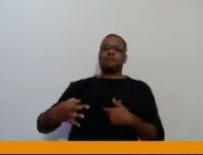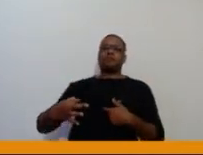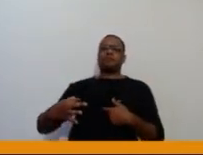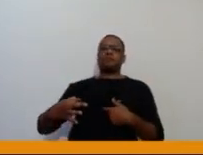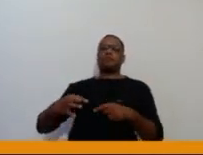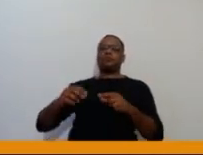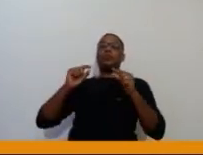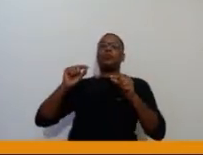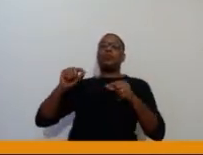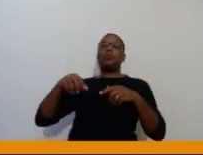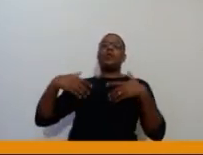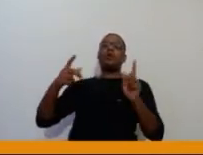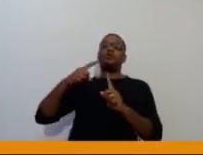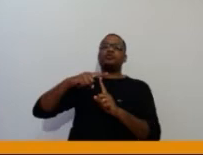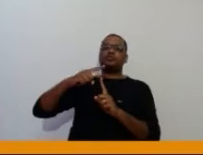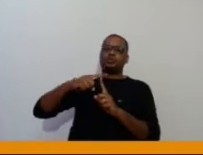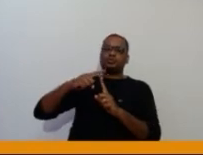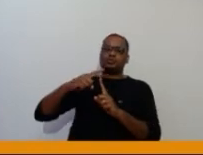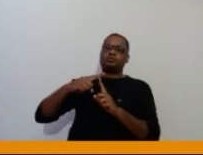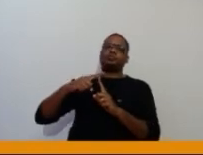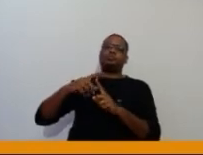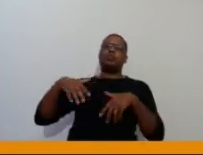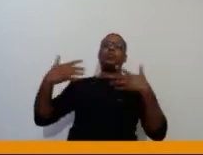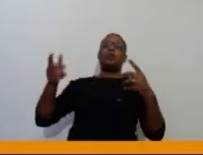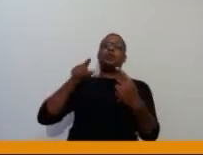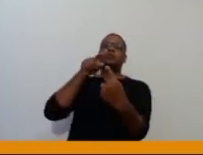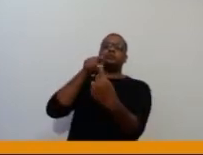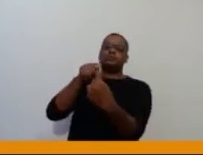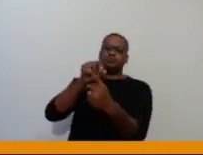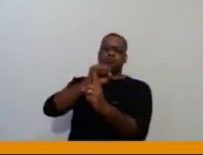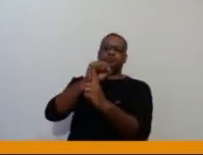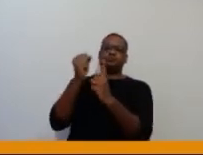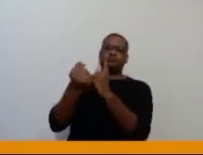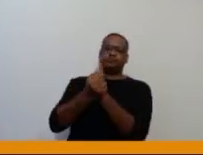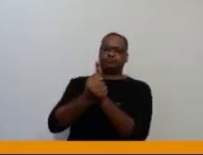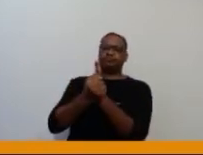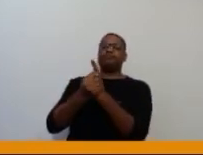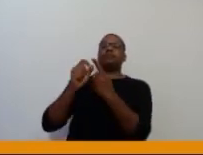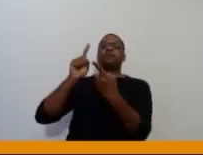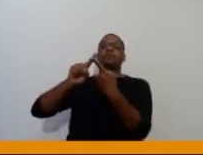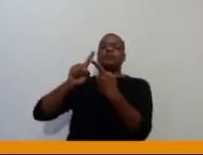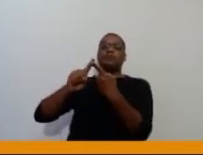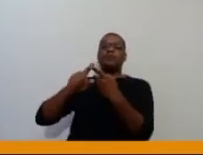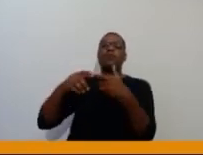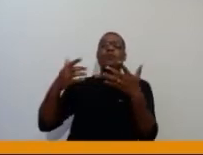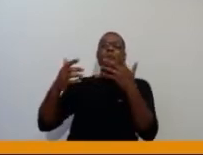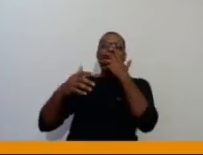tem uma função social e tem um aspecto de colaboração,